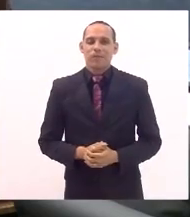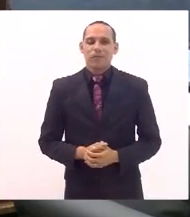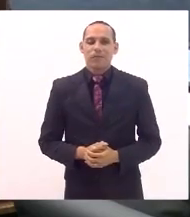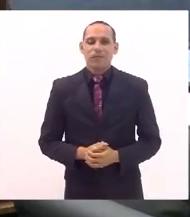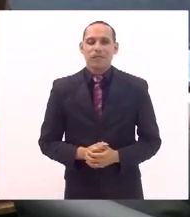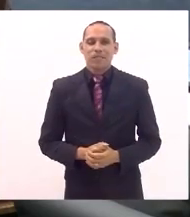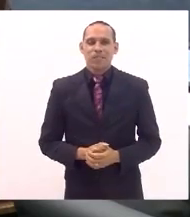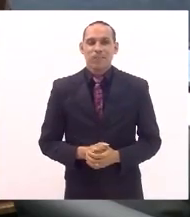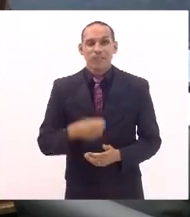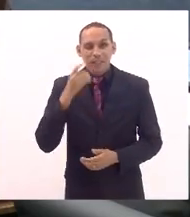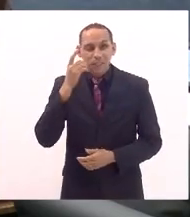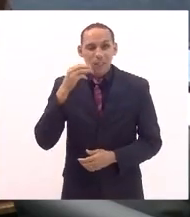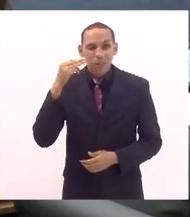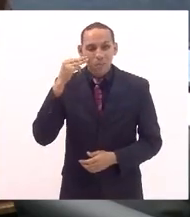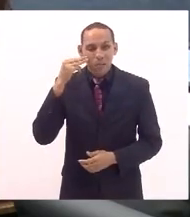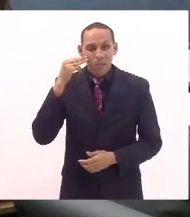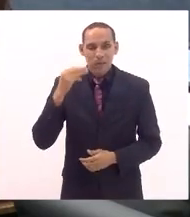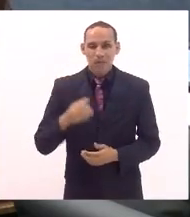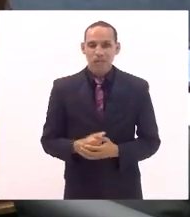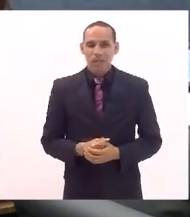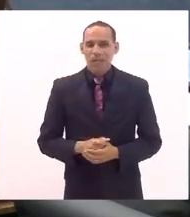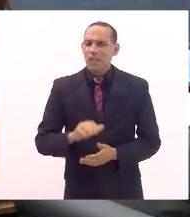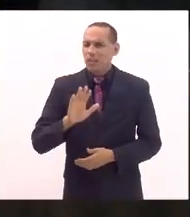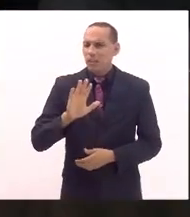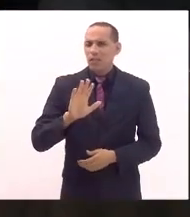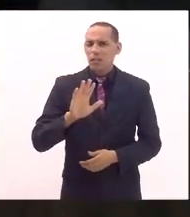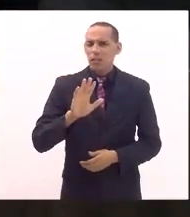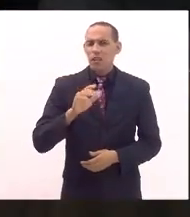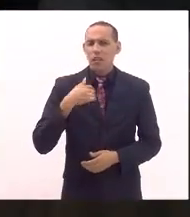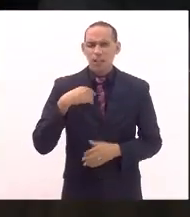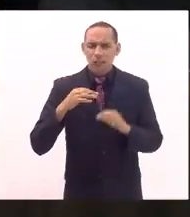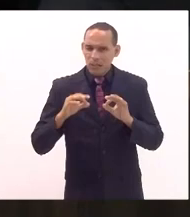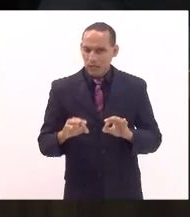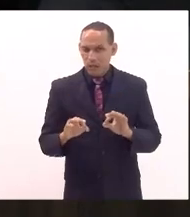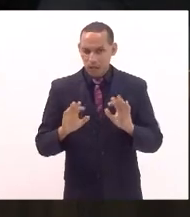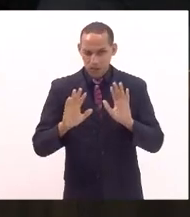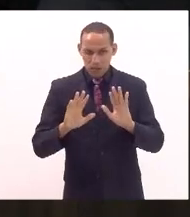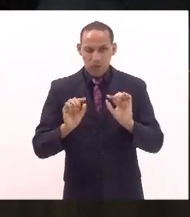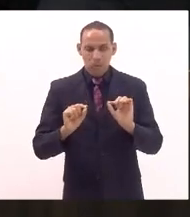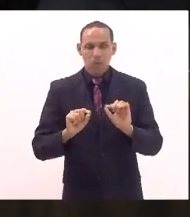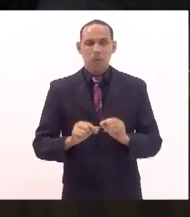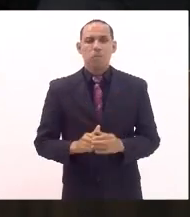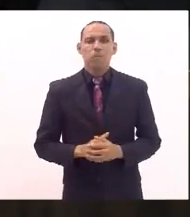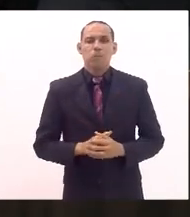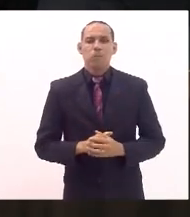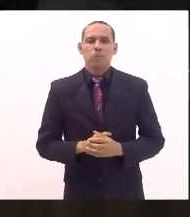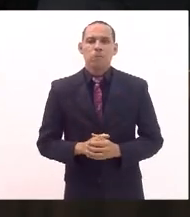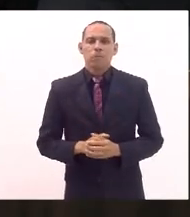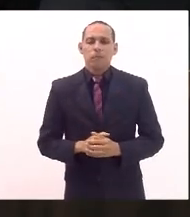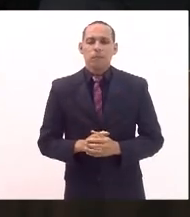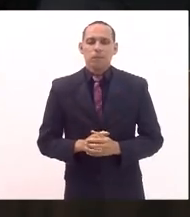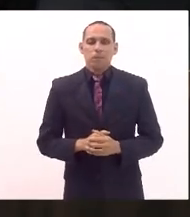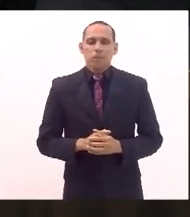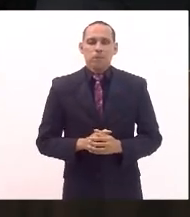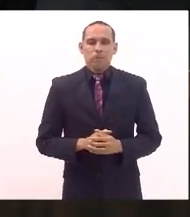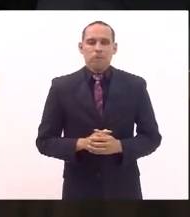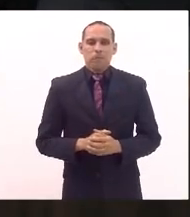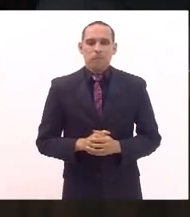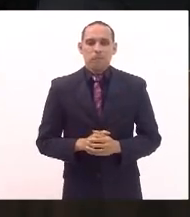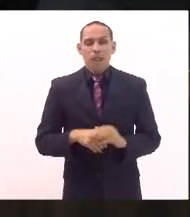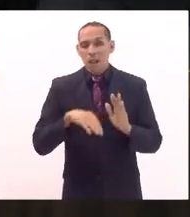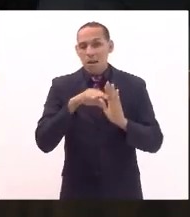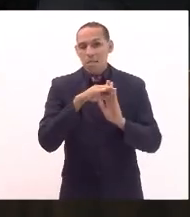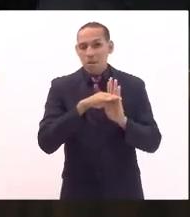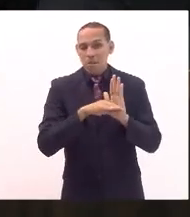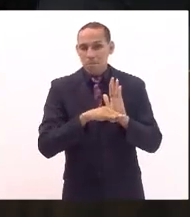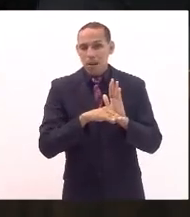o deputado da Mônica veja só e certificar aqui o seguinte e a